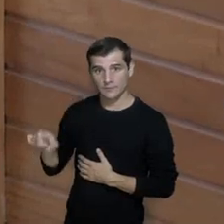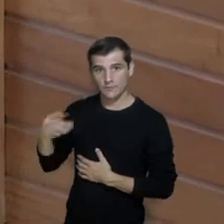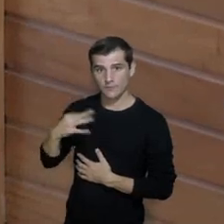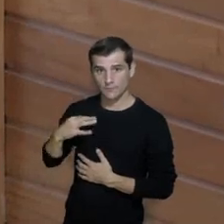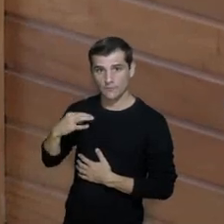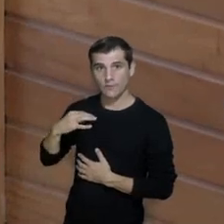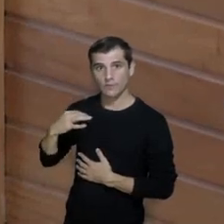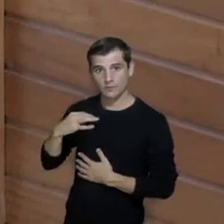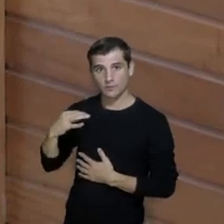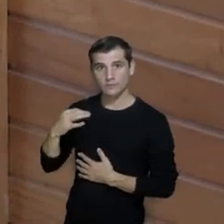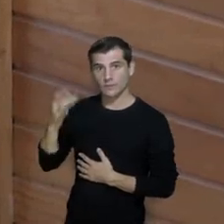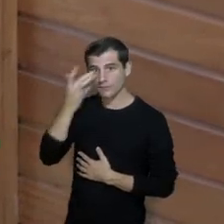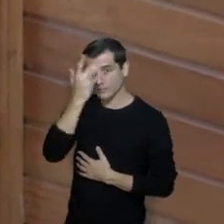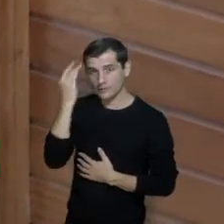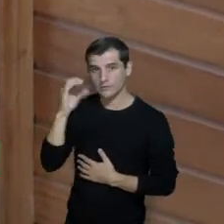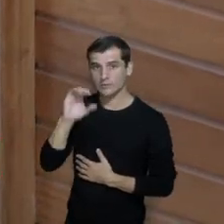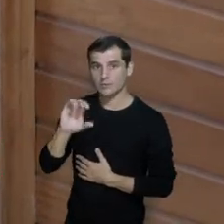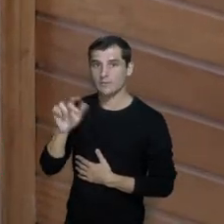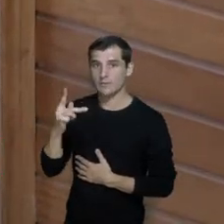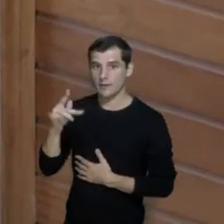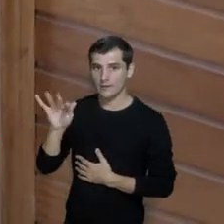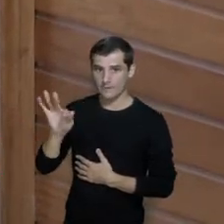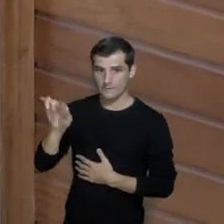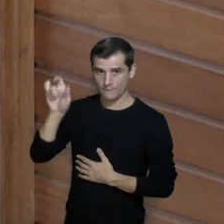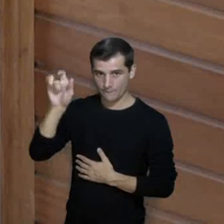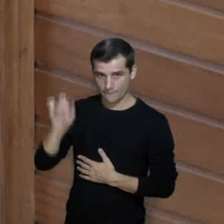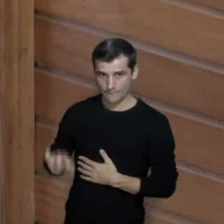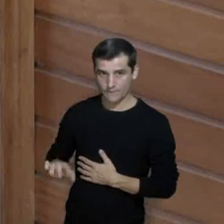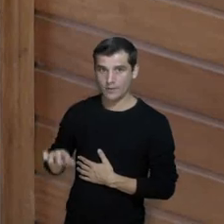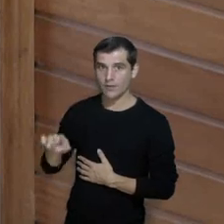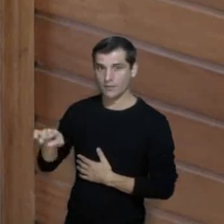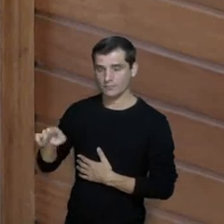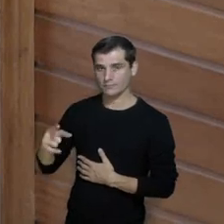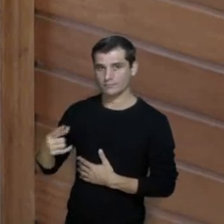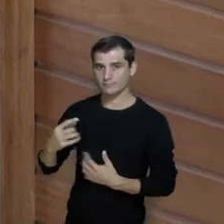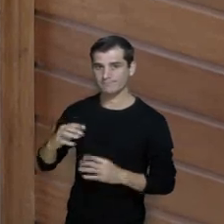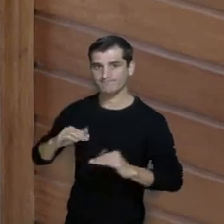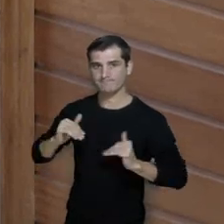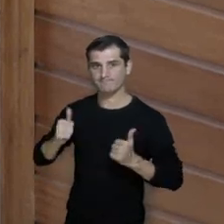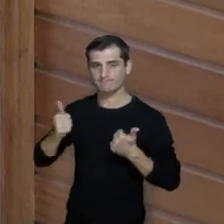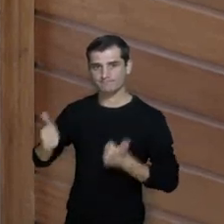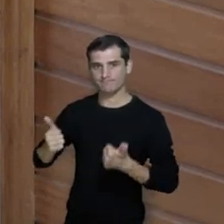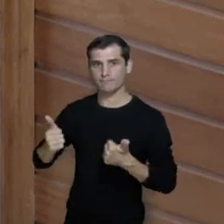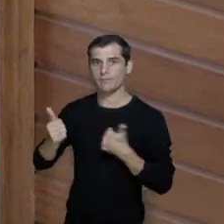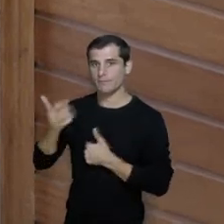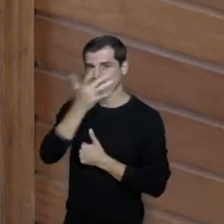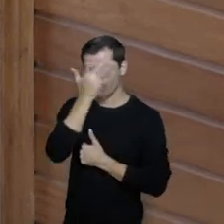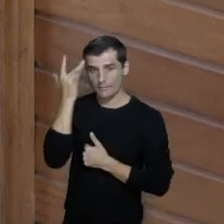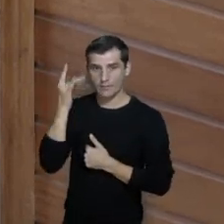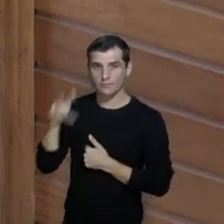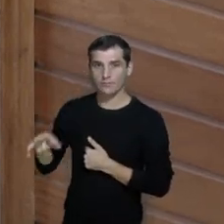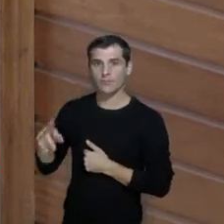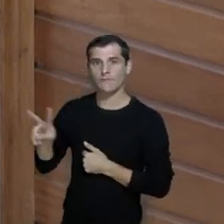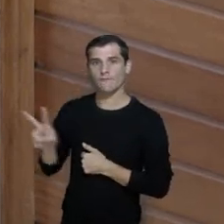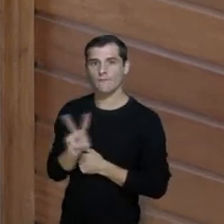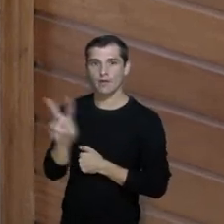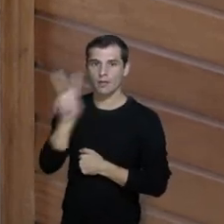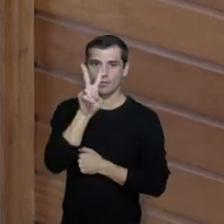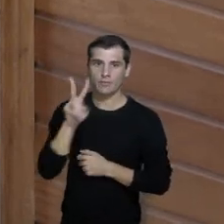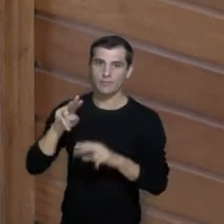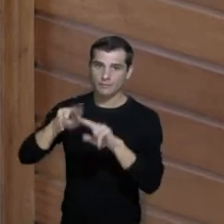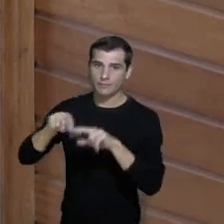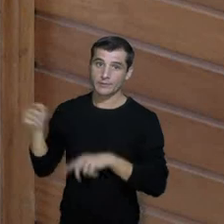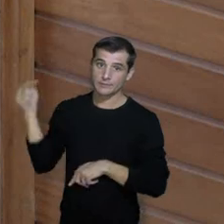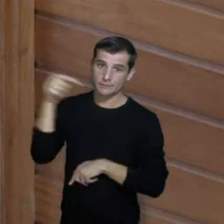integridade é um valor para mim então por isso eu faço parte né do programa eh estou aqui para que juntos a gente possa construir esse